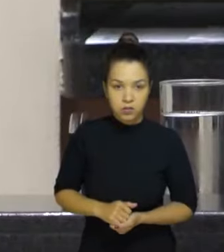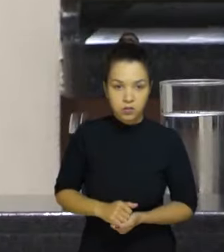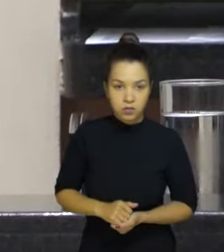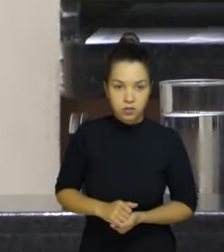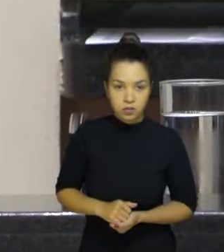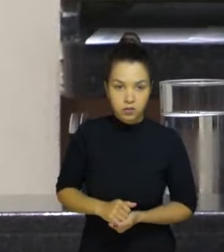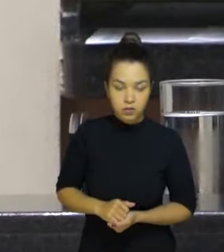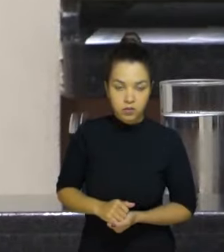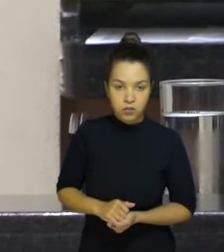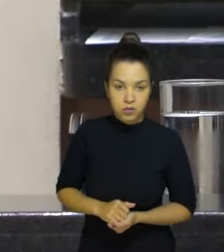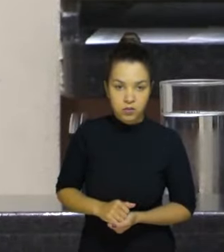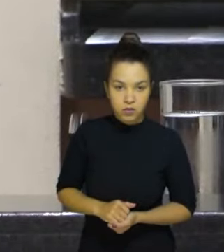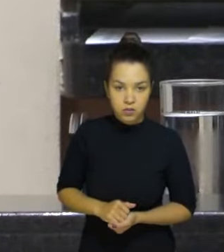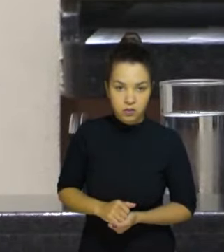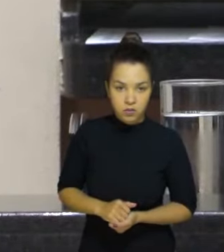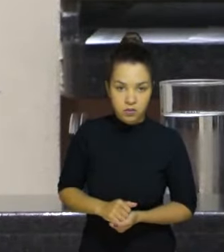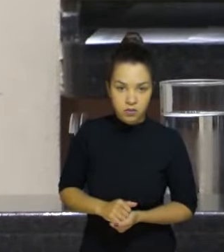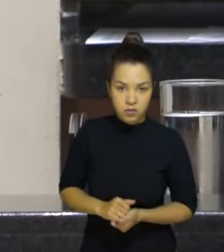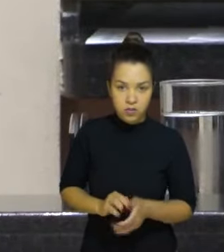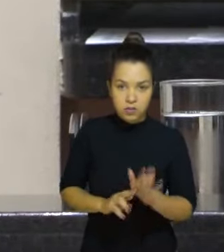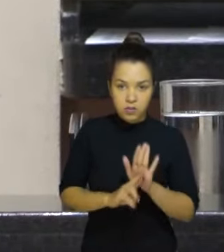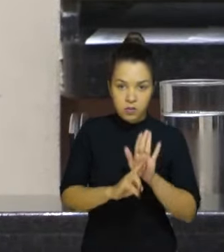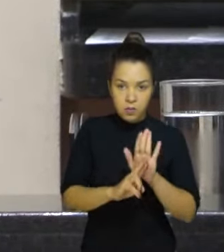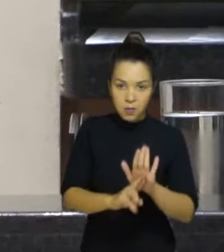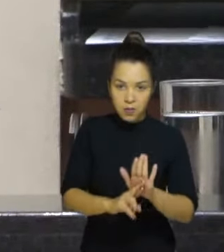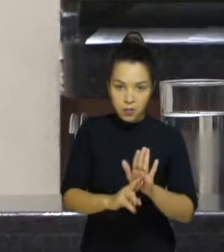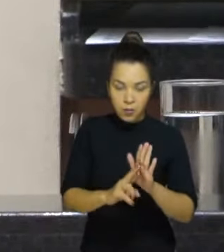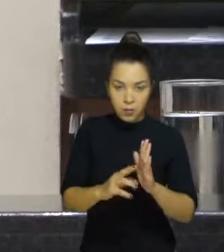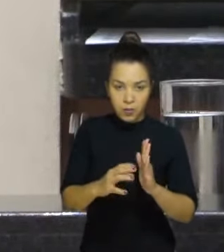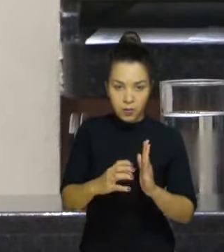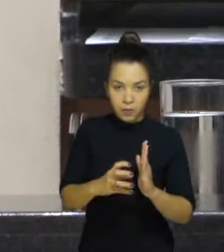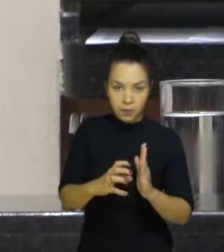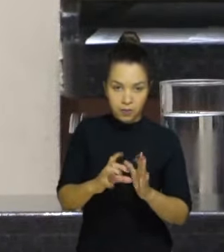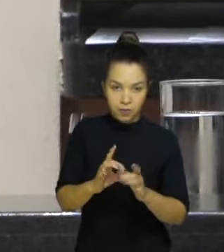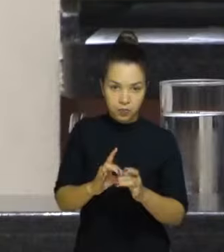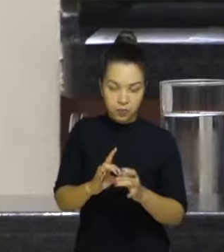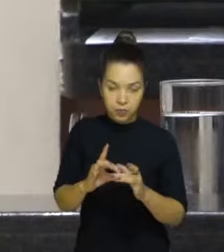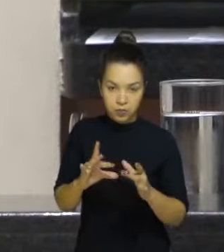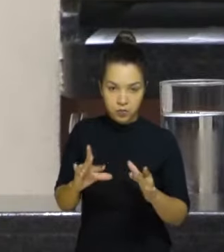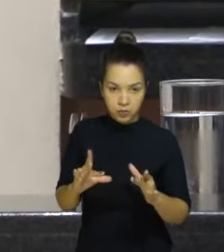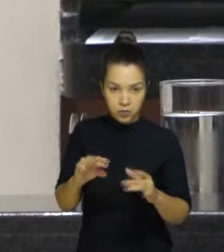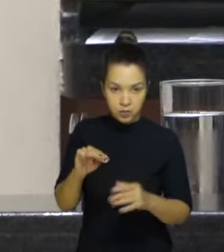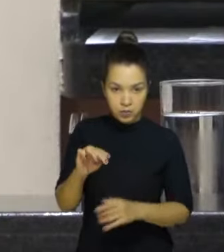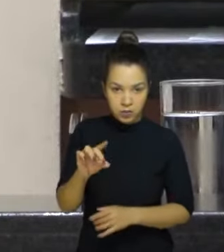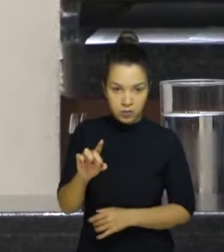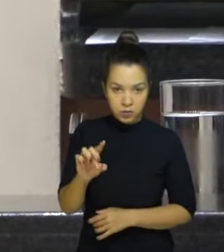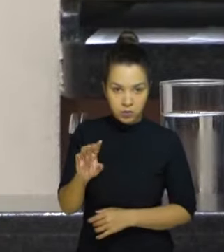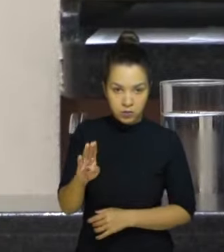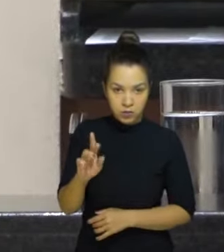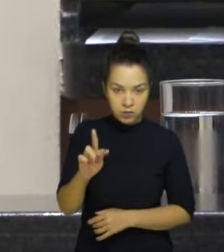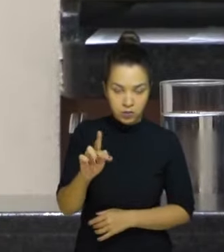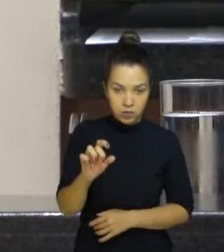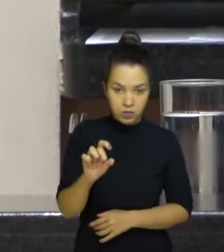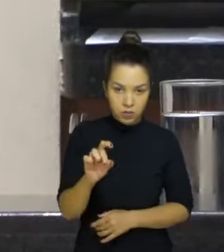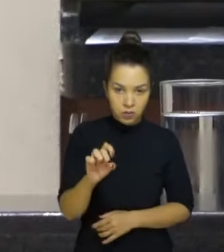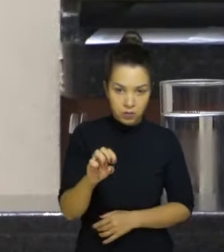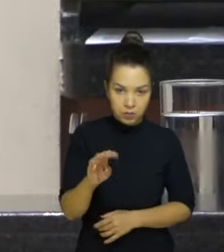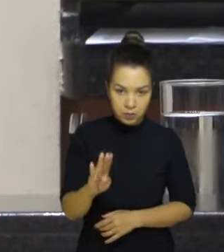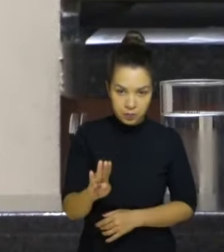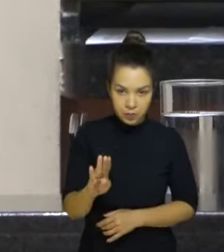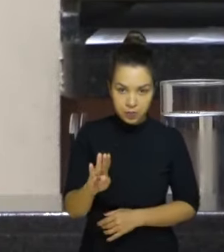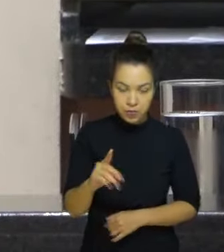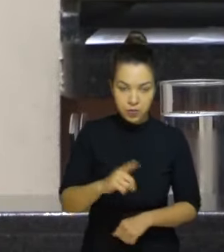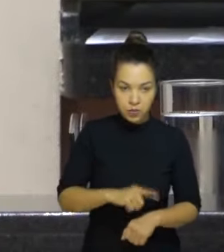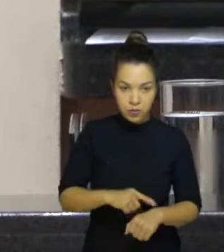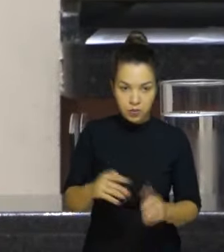Excelência, que falará em nome do Bloco Social Democrático, MDB e PSDB, lhe concedo o tempo